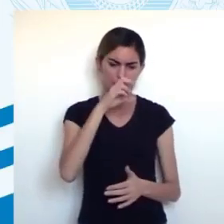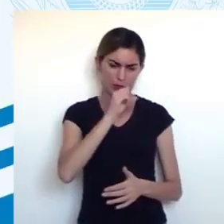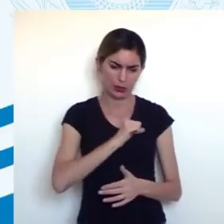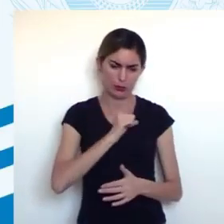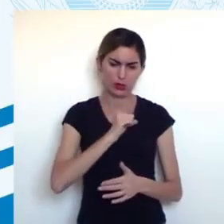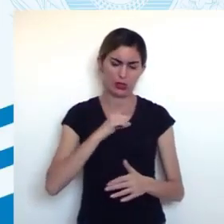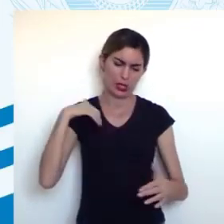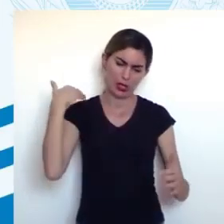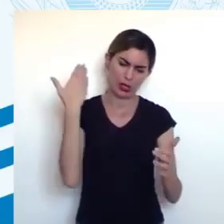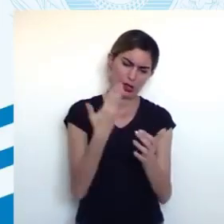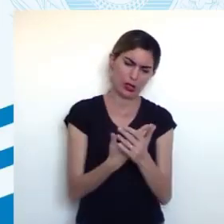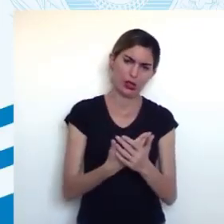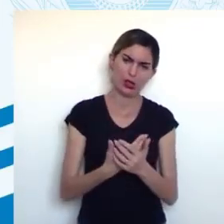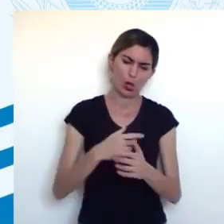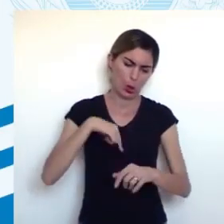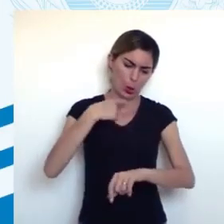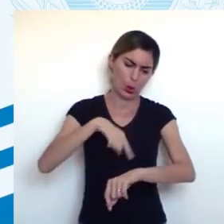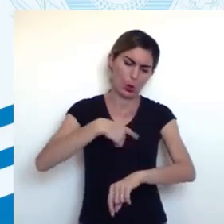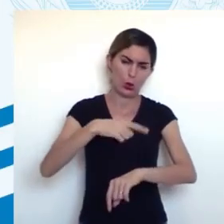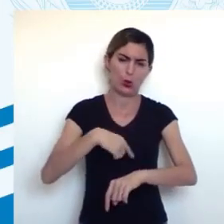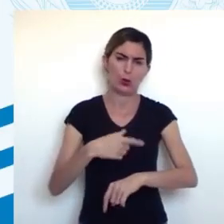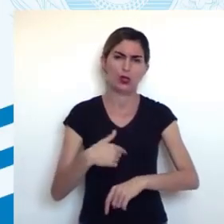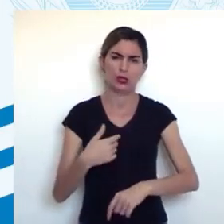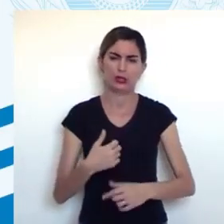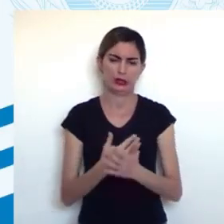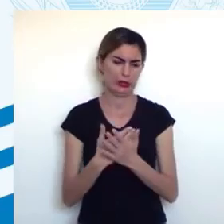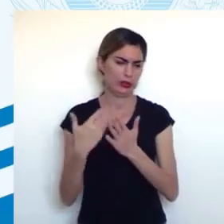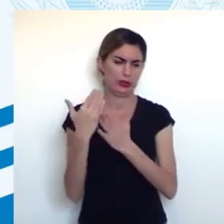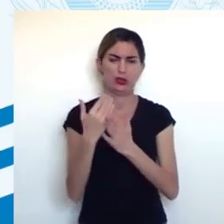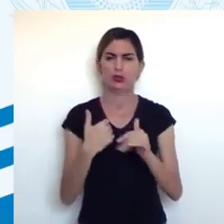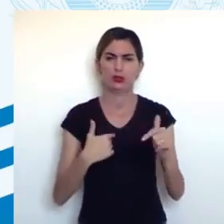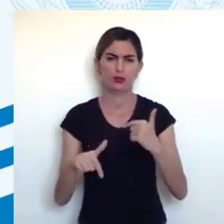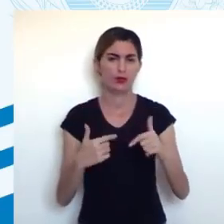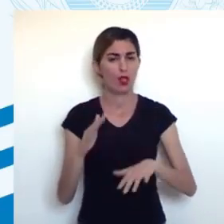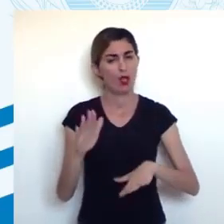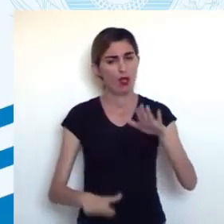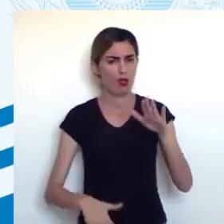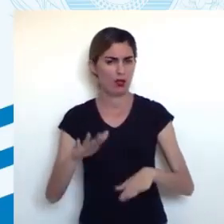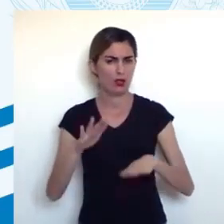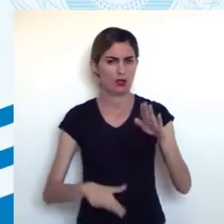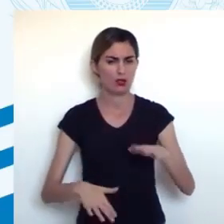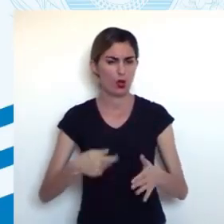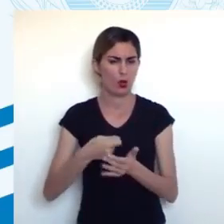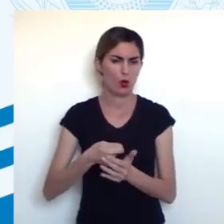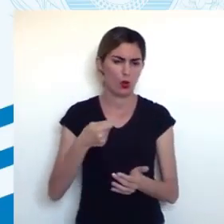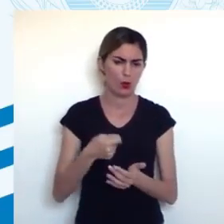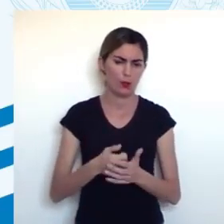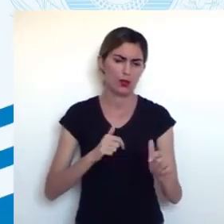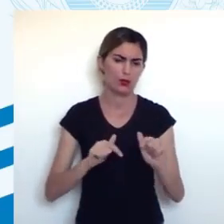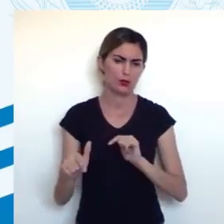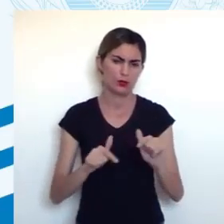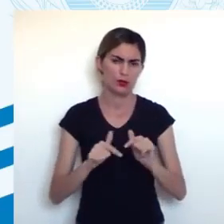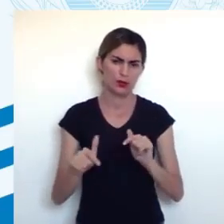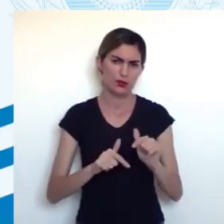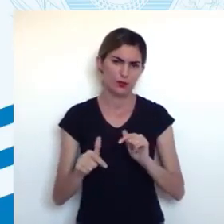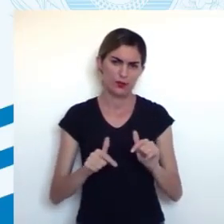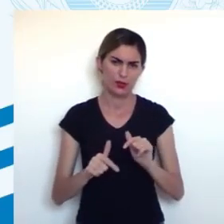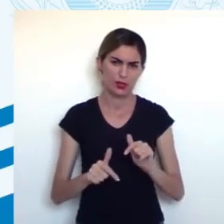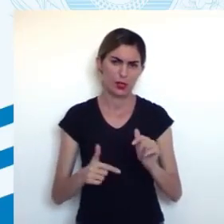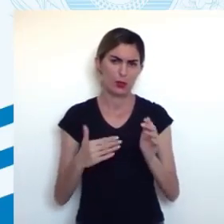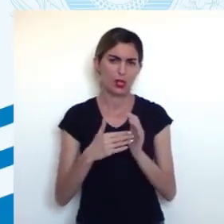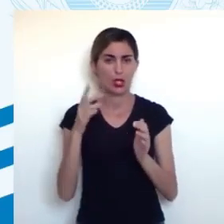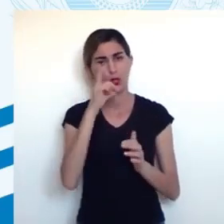sábado, até 15 horas por dia. Às vezes, eram obrigados a trabalhar também